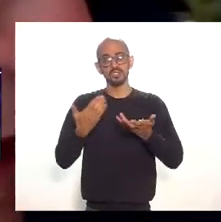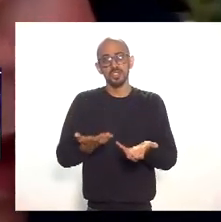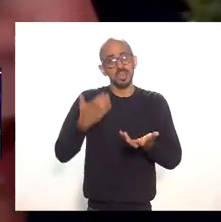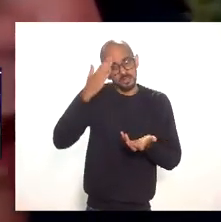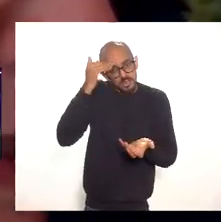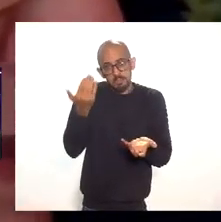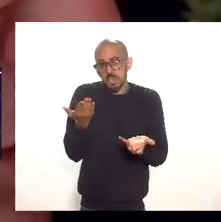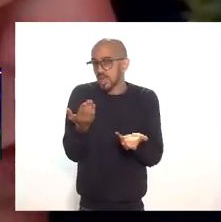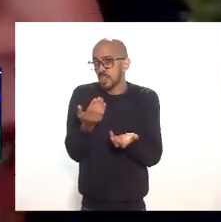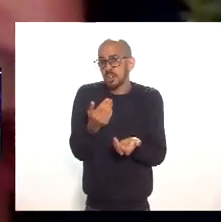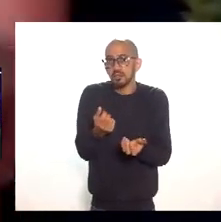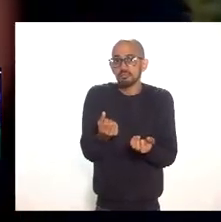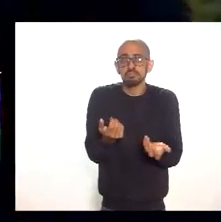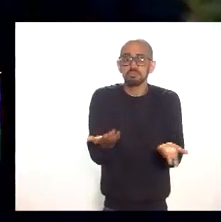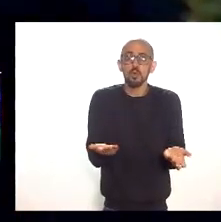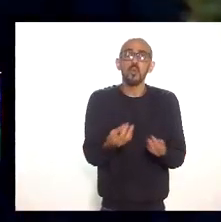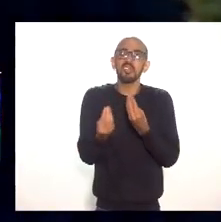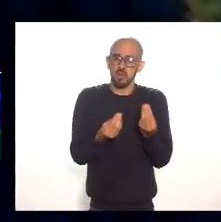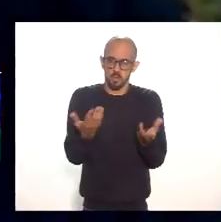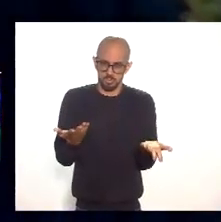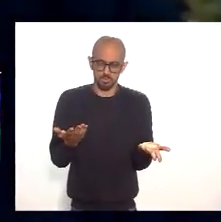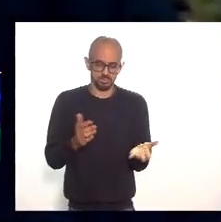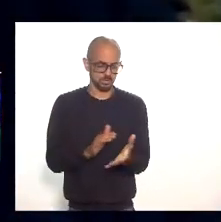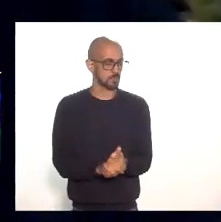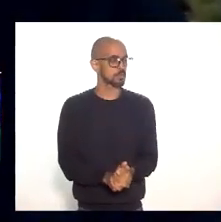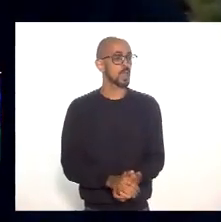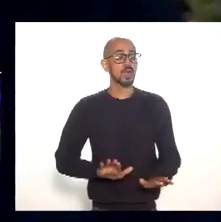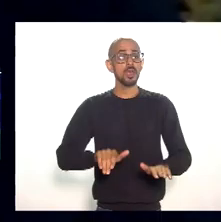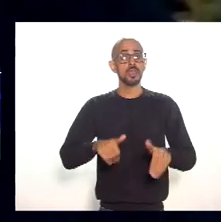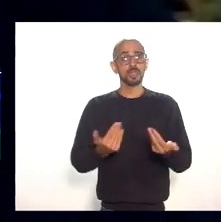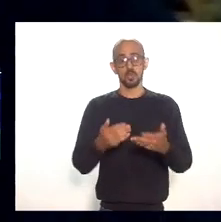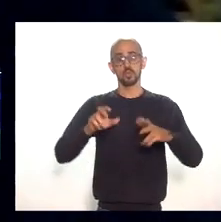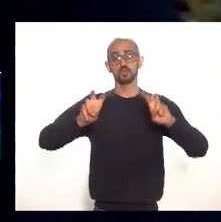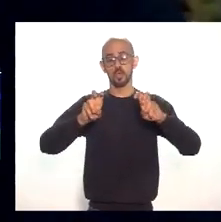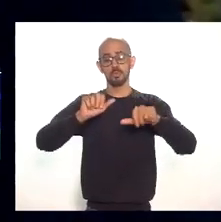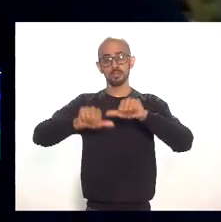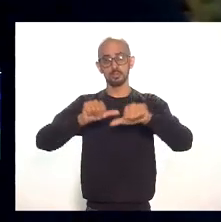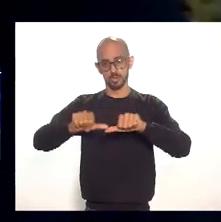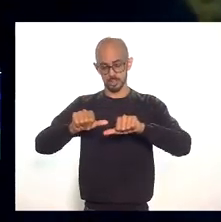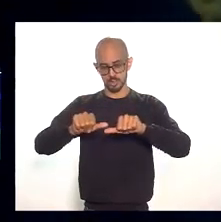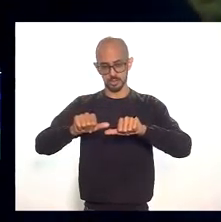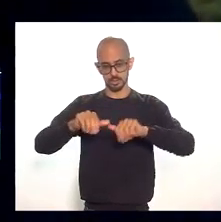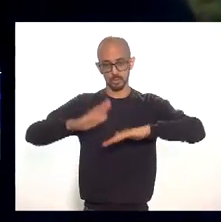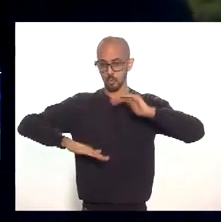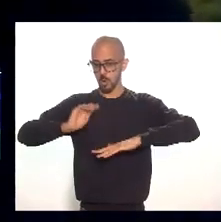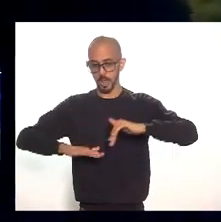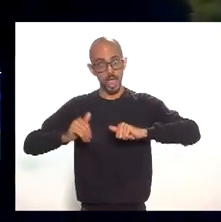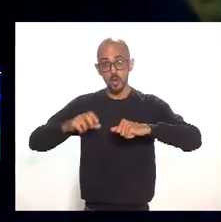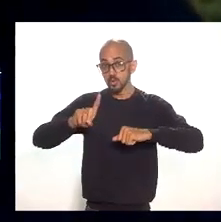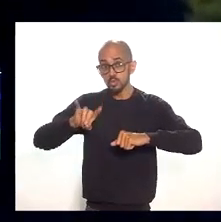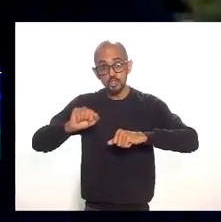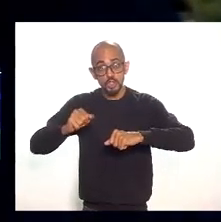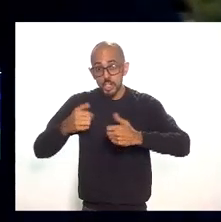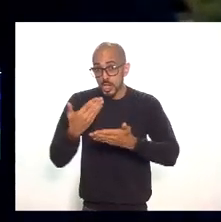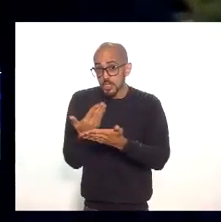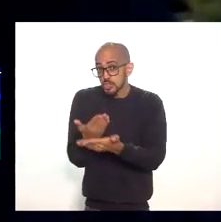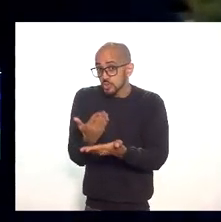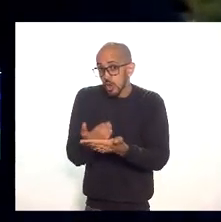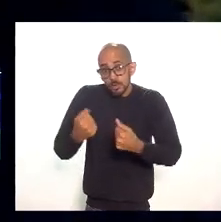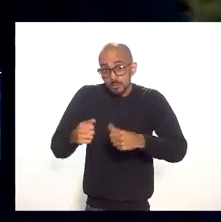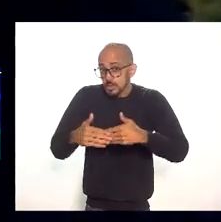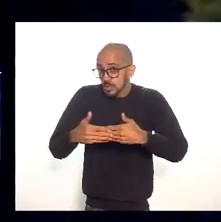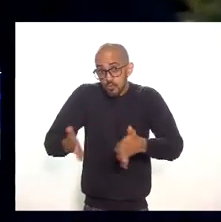Em terceiro lugar, o que eu acho que, independente de qualquer coisa, as escolas um dia vão ter que abrir, isso é óbvio, né? Nós